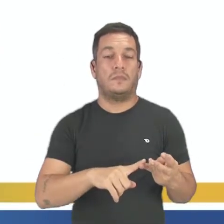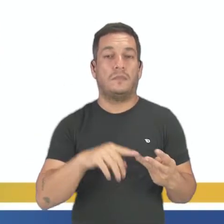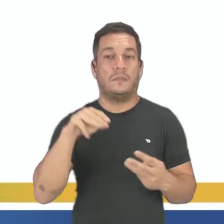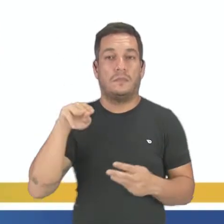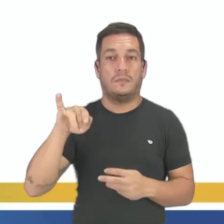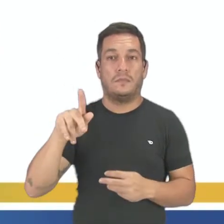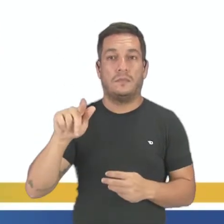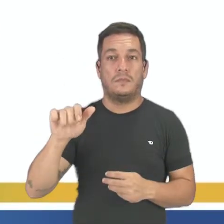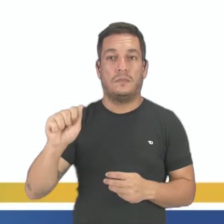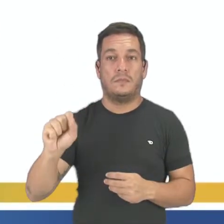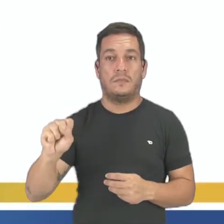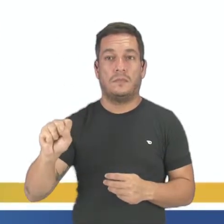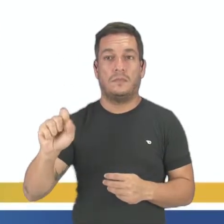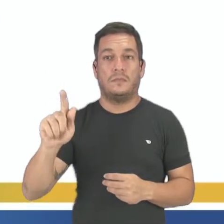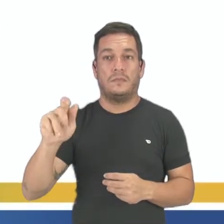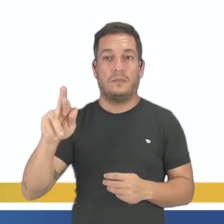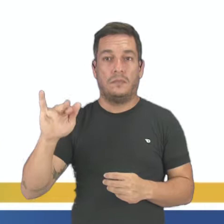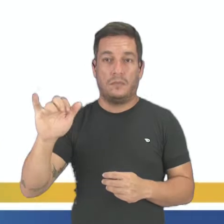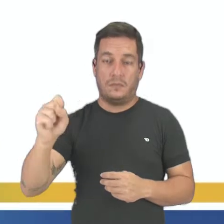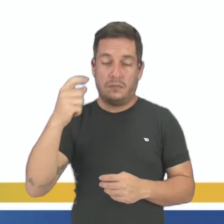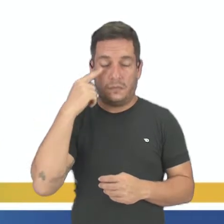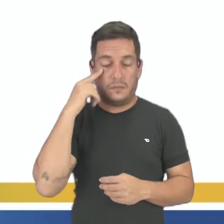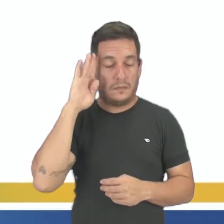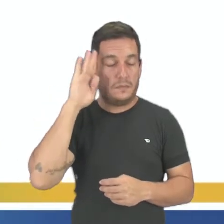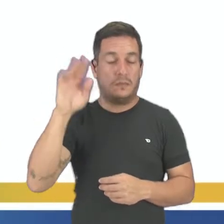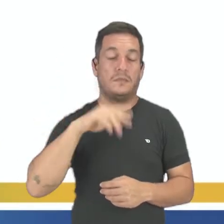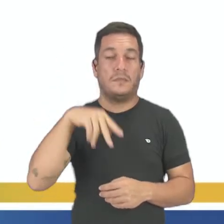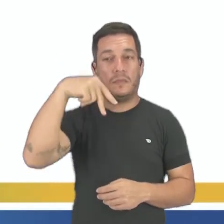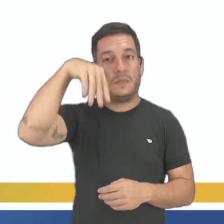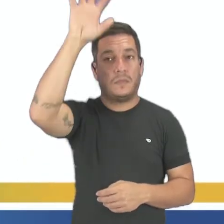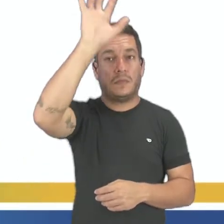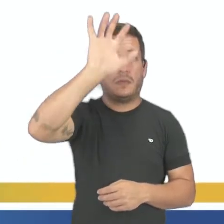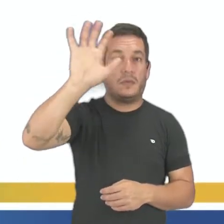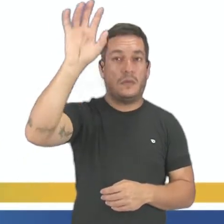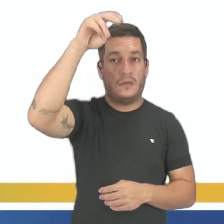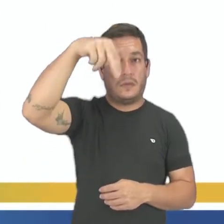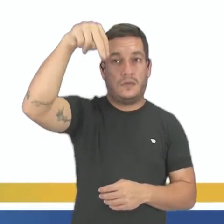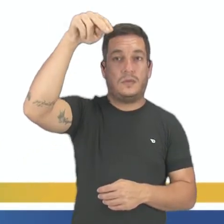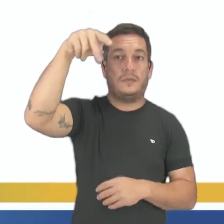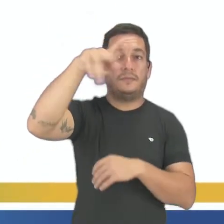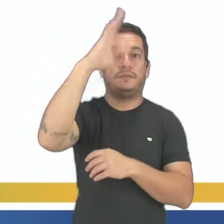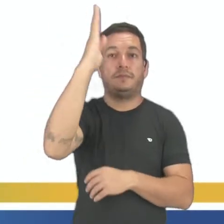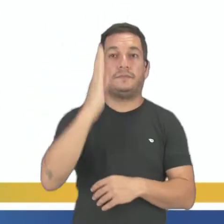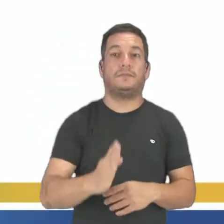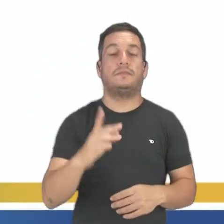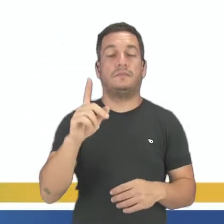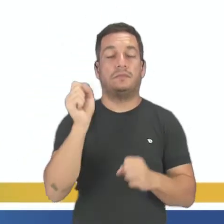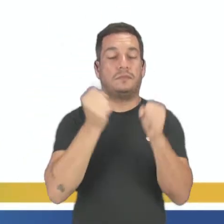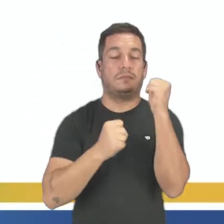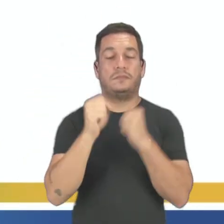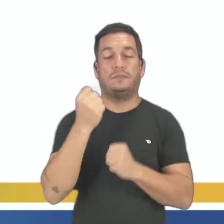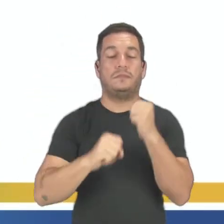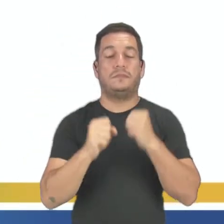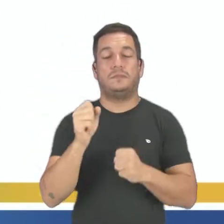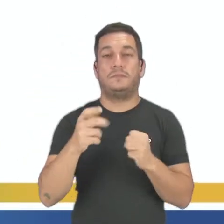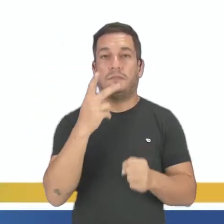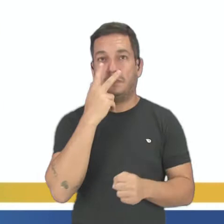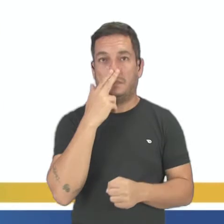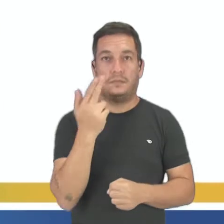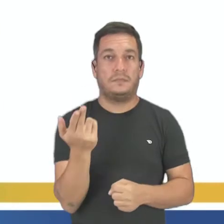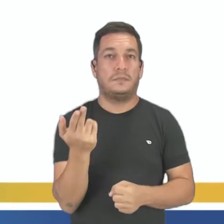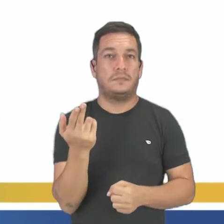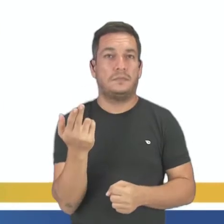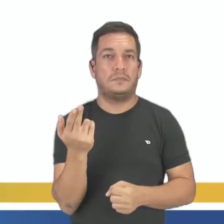observe que, principalmente na região norte do país, essas indústrias são praticamente